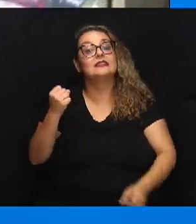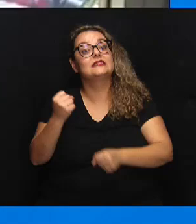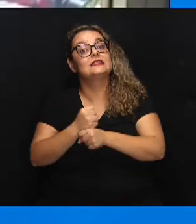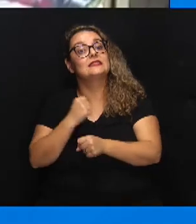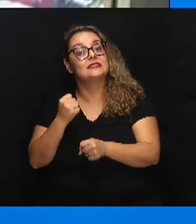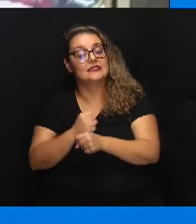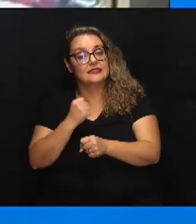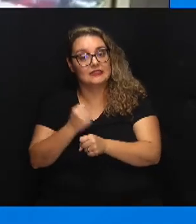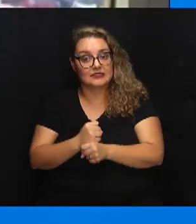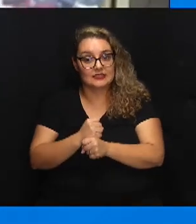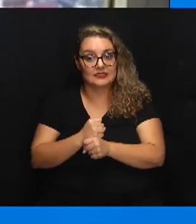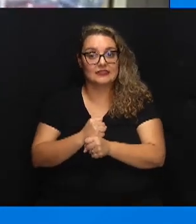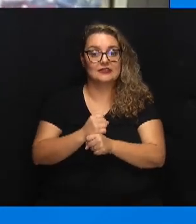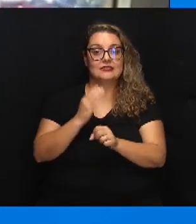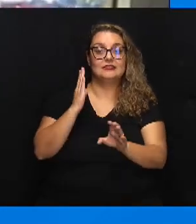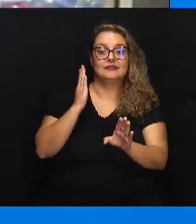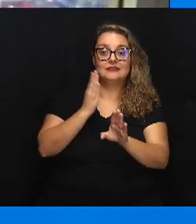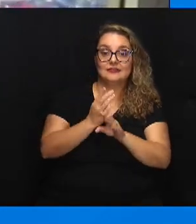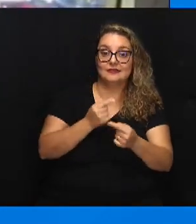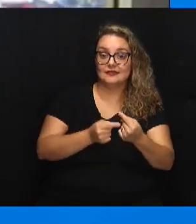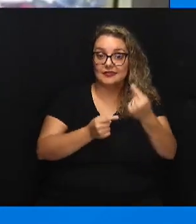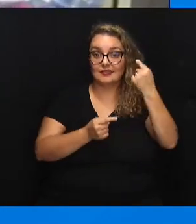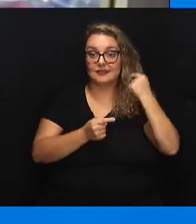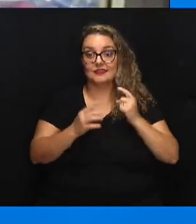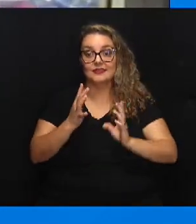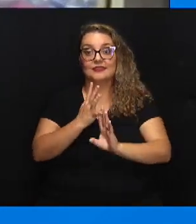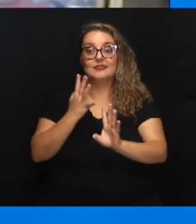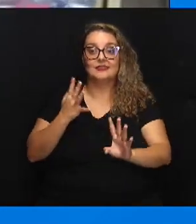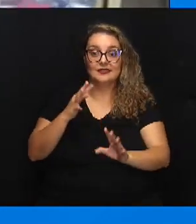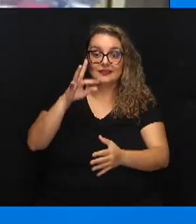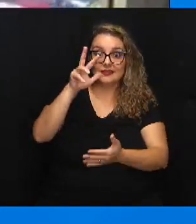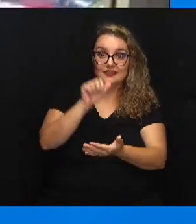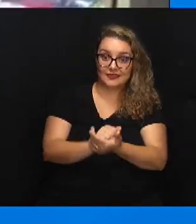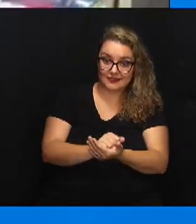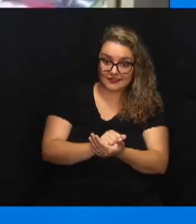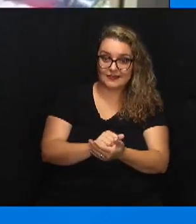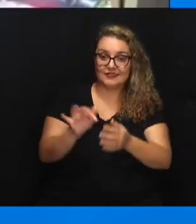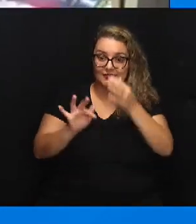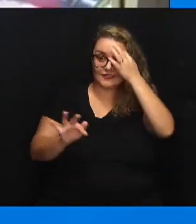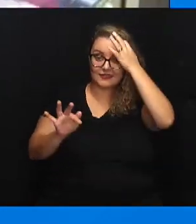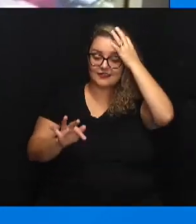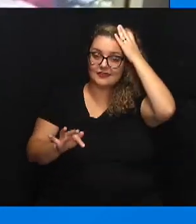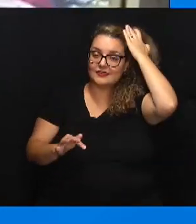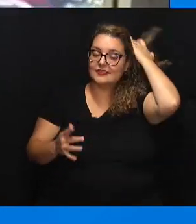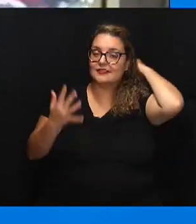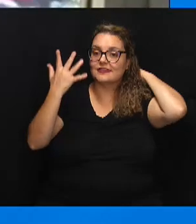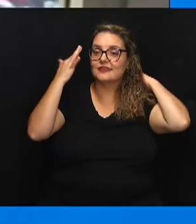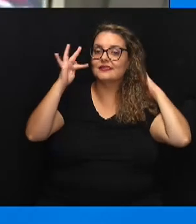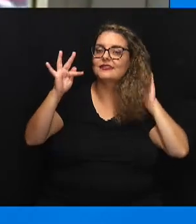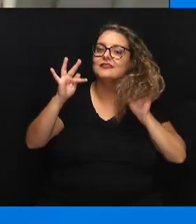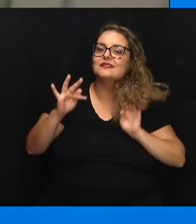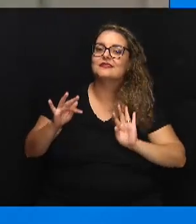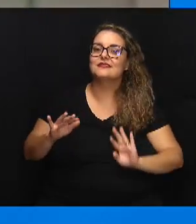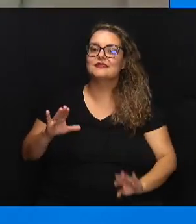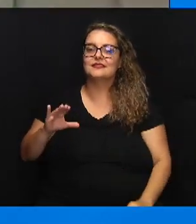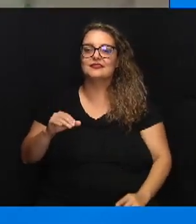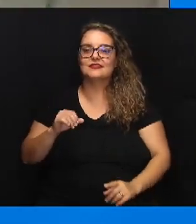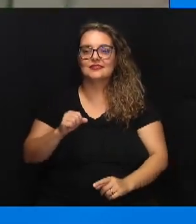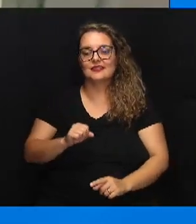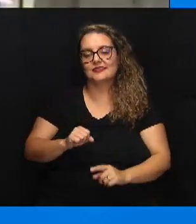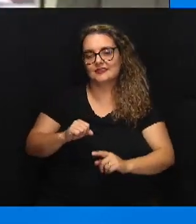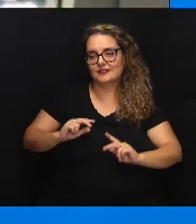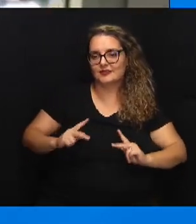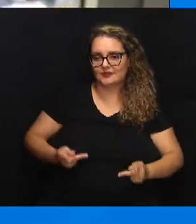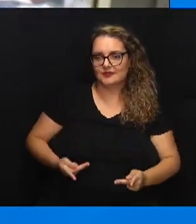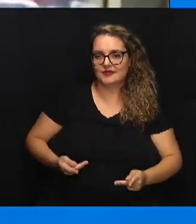30 anos a gente se encontrou na fila da matrícula da Faculdade de Filosofia, Letras e Ciências Humanas. A gente fez o